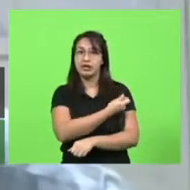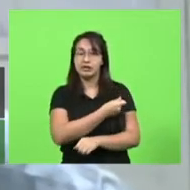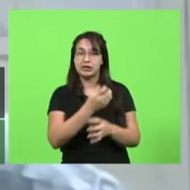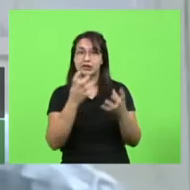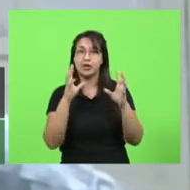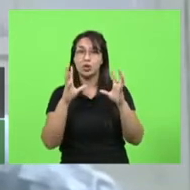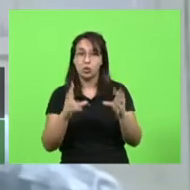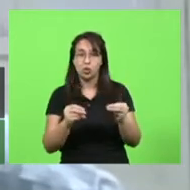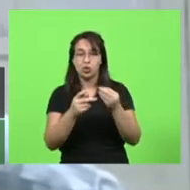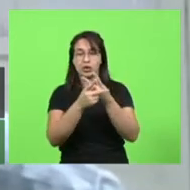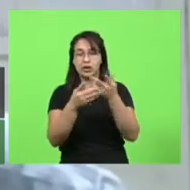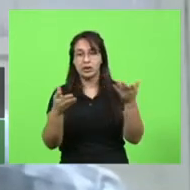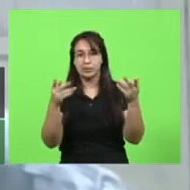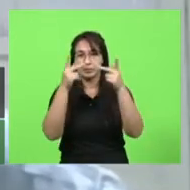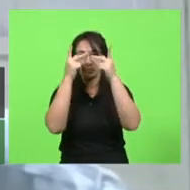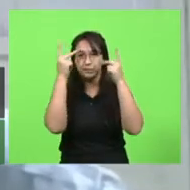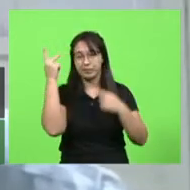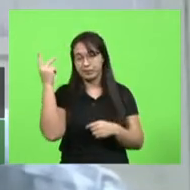com deficiência.